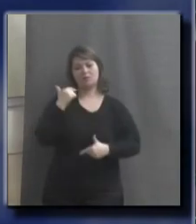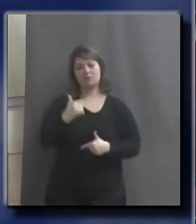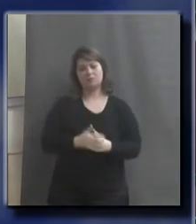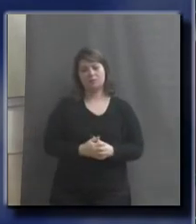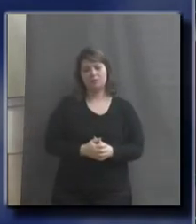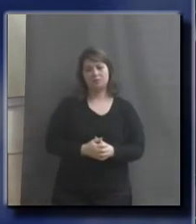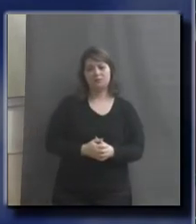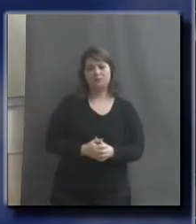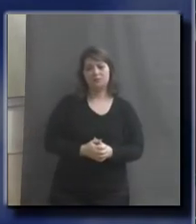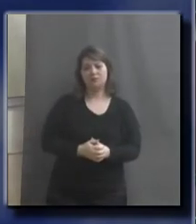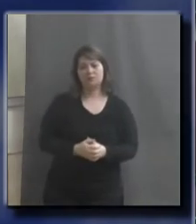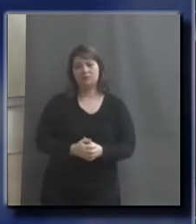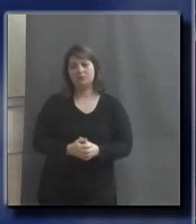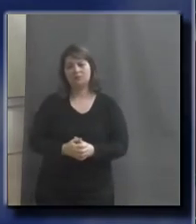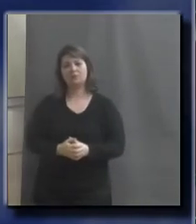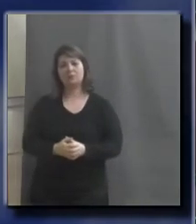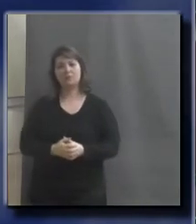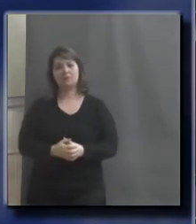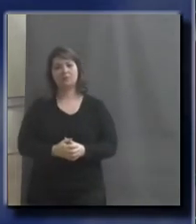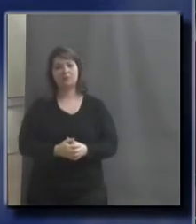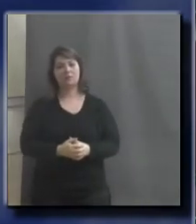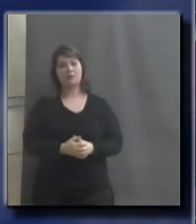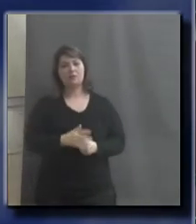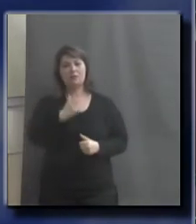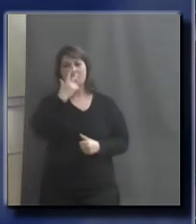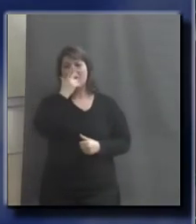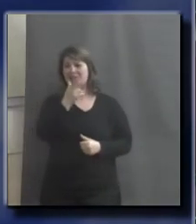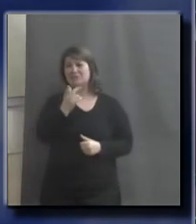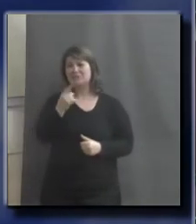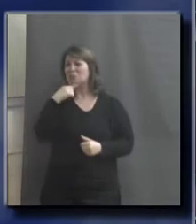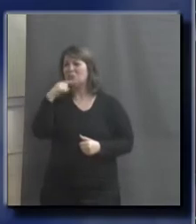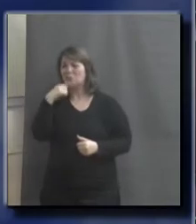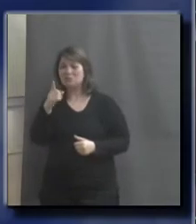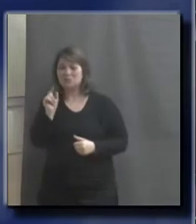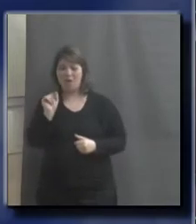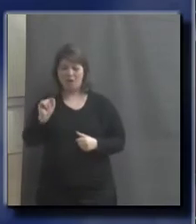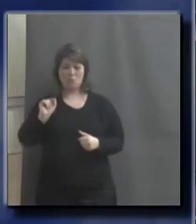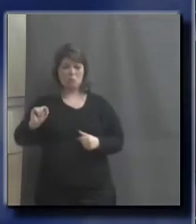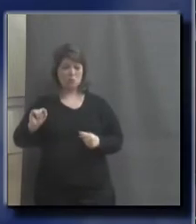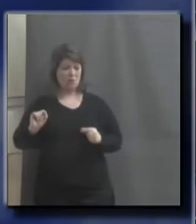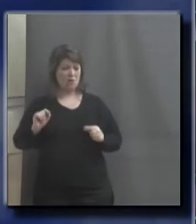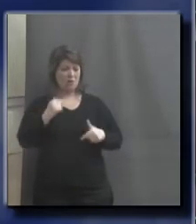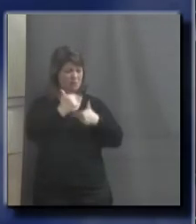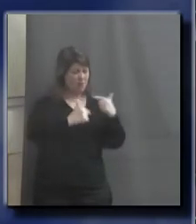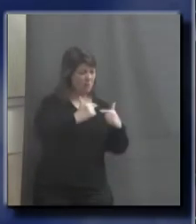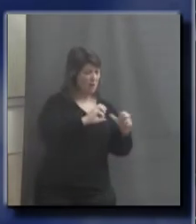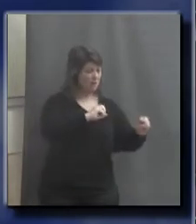E de modo que a gente quase não consegue saber onde começa o quê, né? Você tem uma